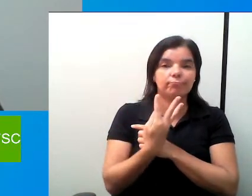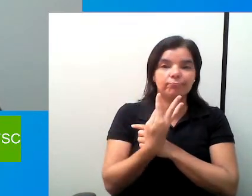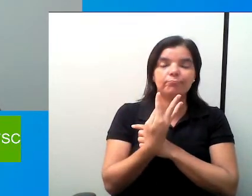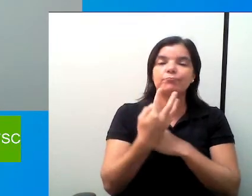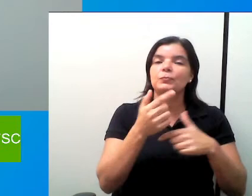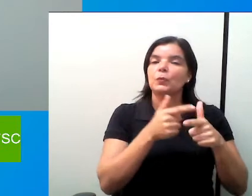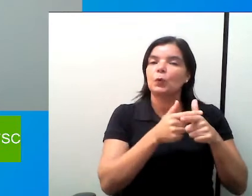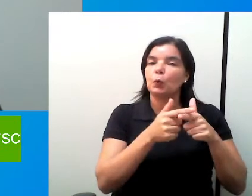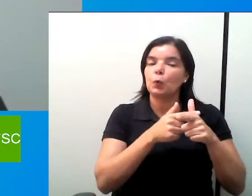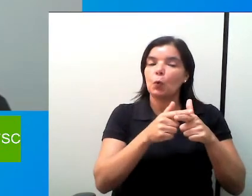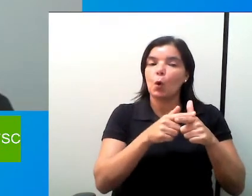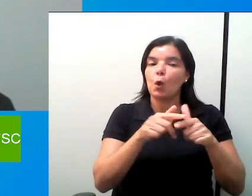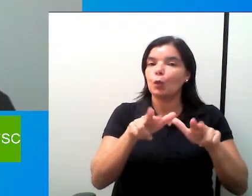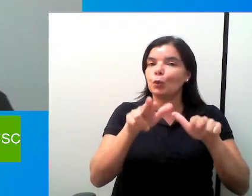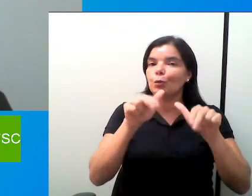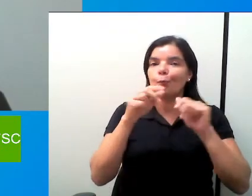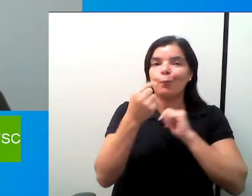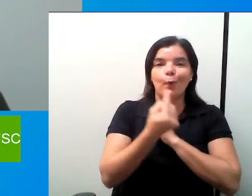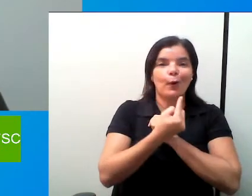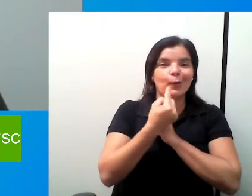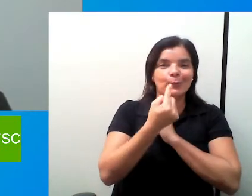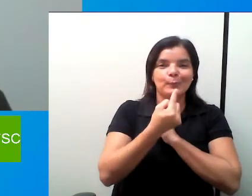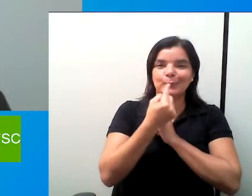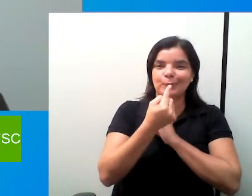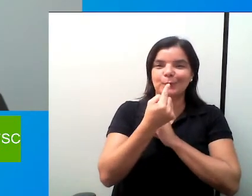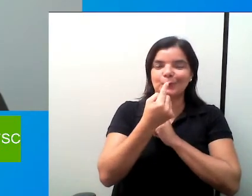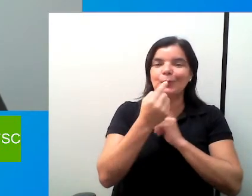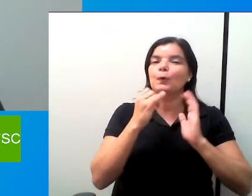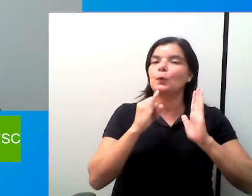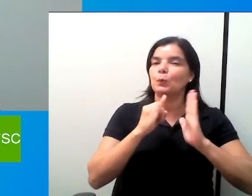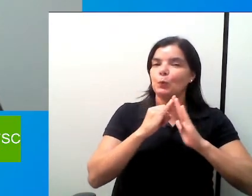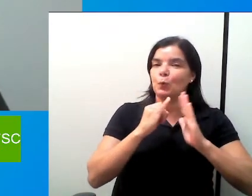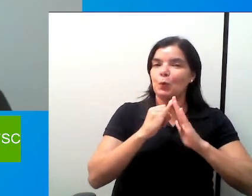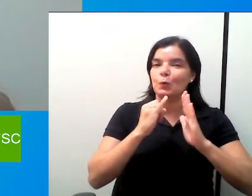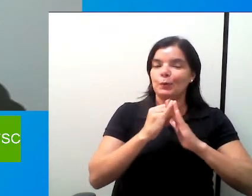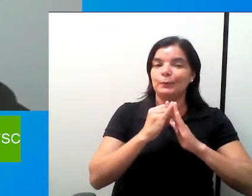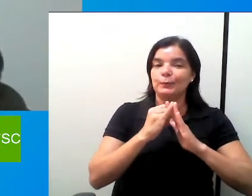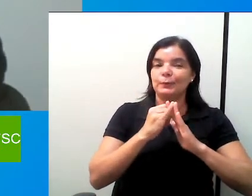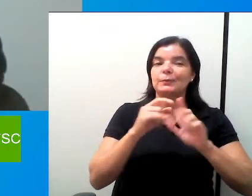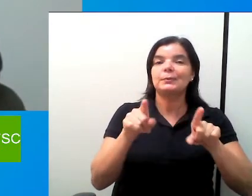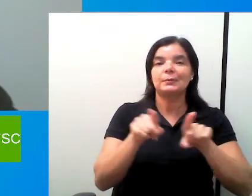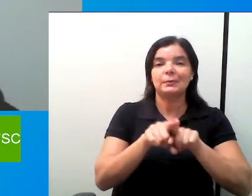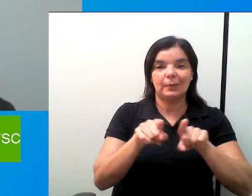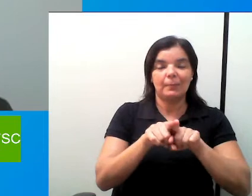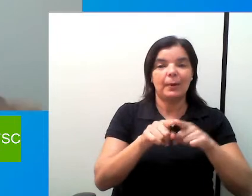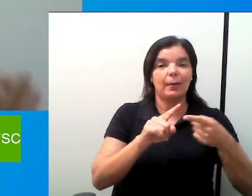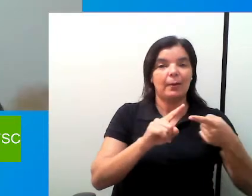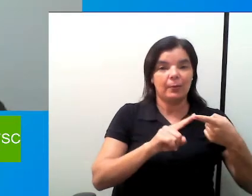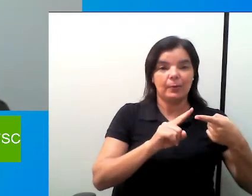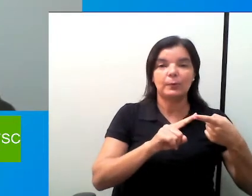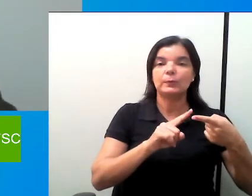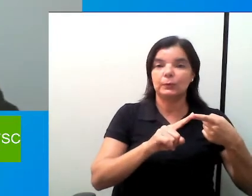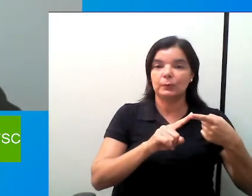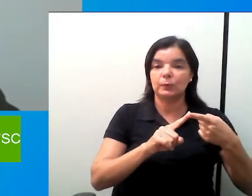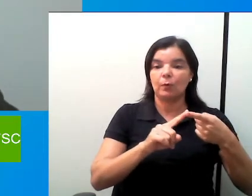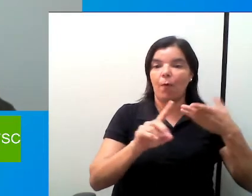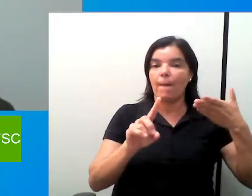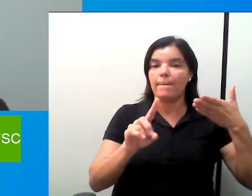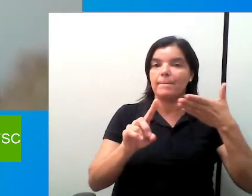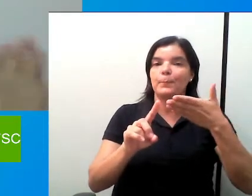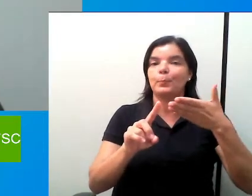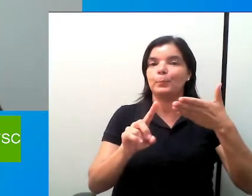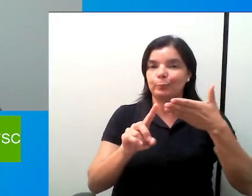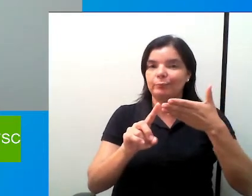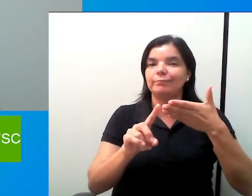só o Instituto Federal que propõe uma atividade, uma solução. Ele consulta o seu público-alvo, a sua comunidade externa,